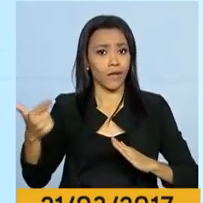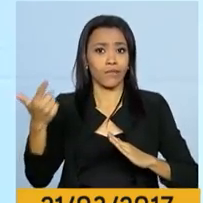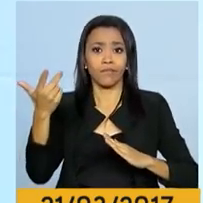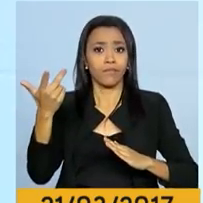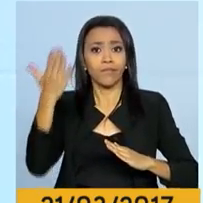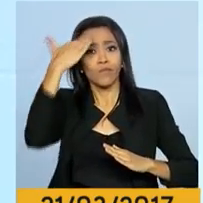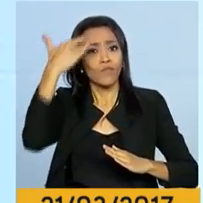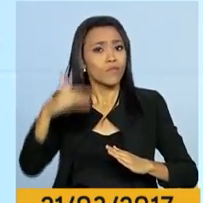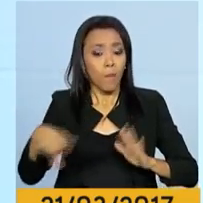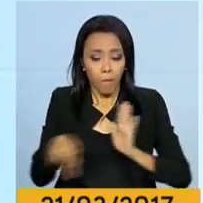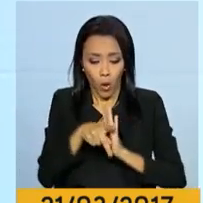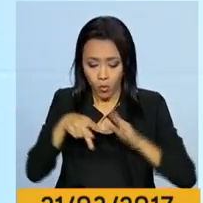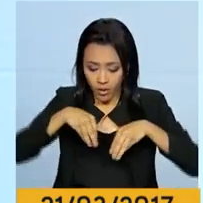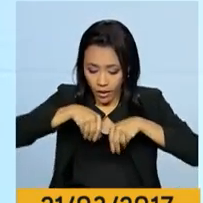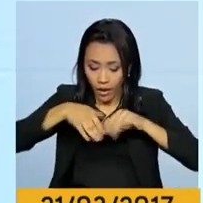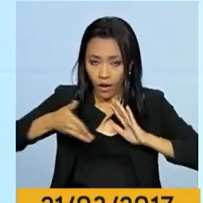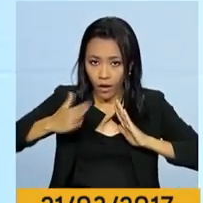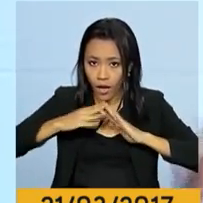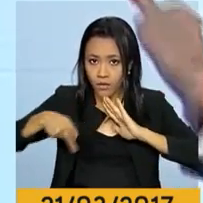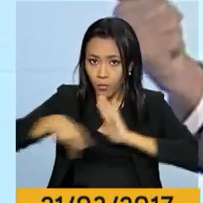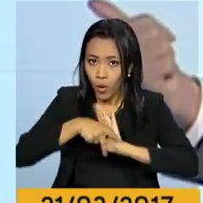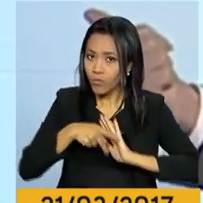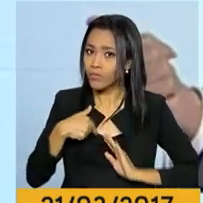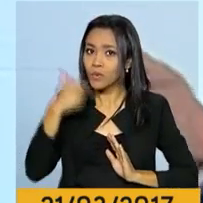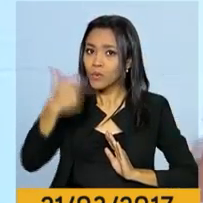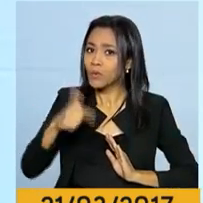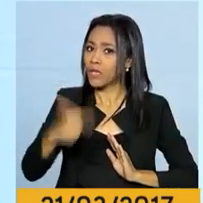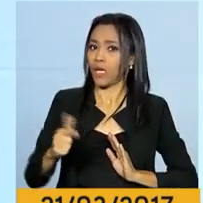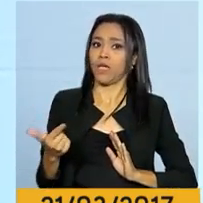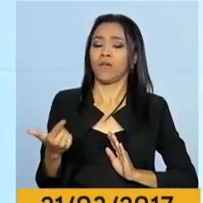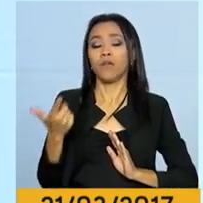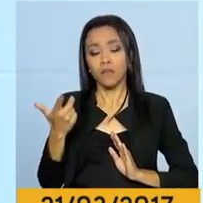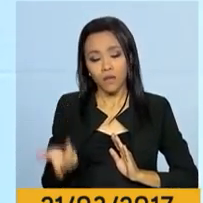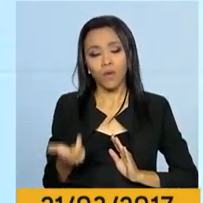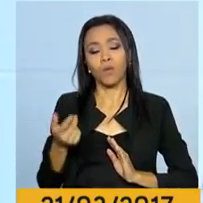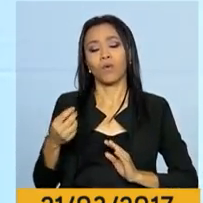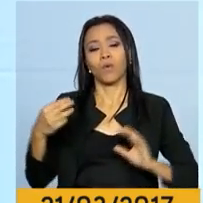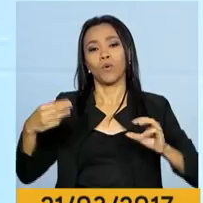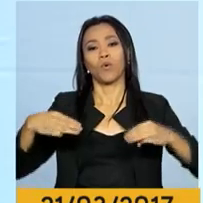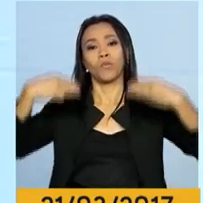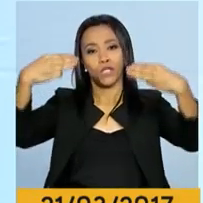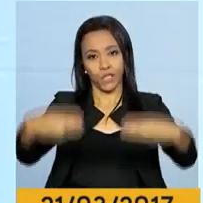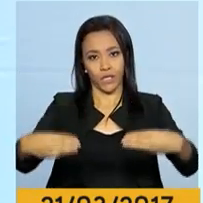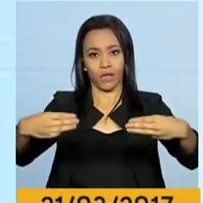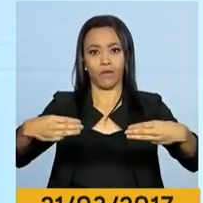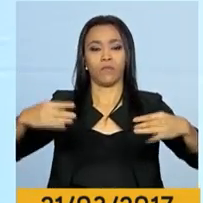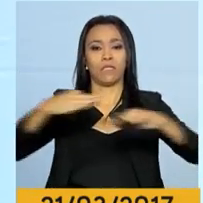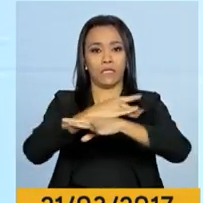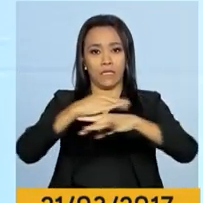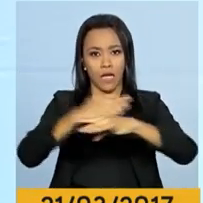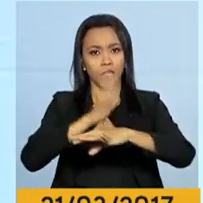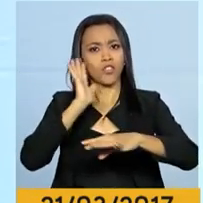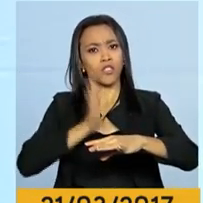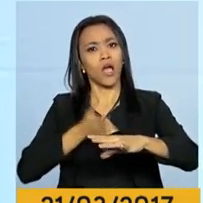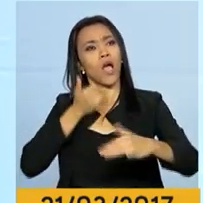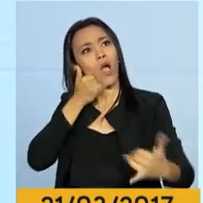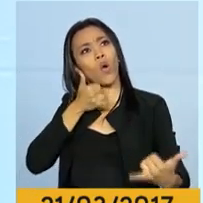não têm propriedade do local onde ele está. O Ministério das Cidades já entrou em contato